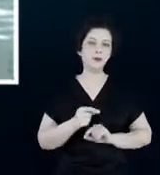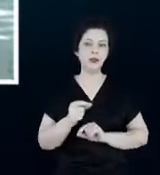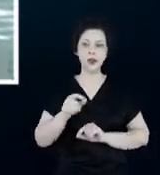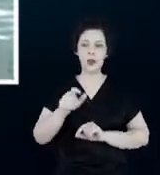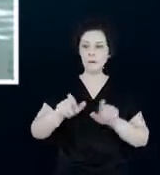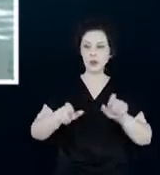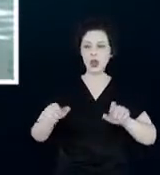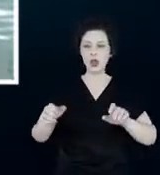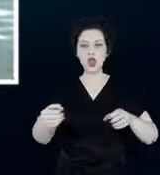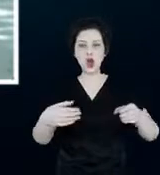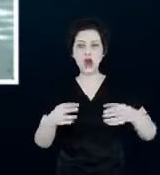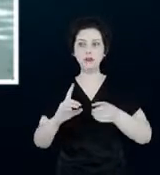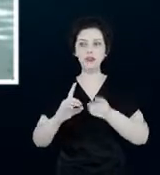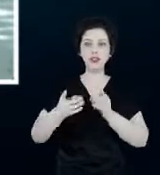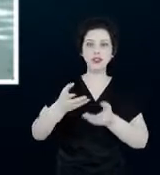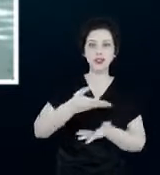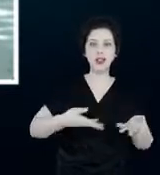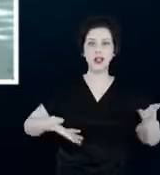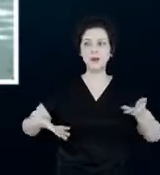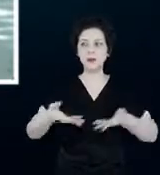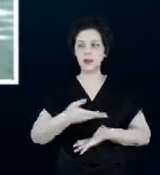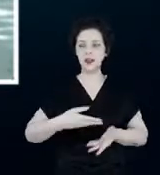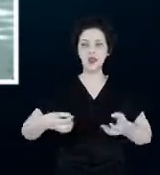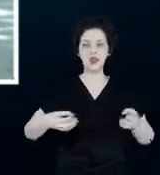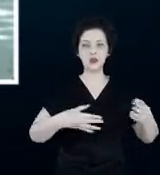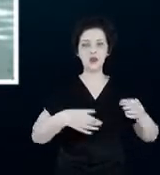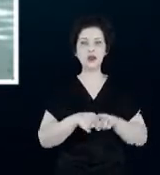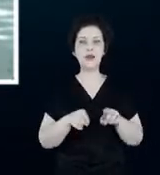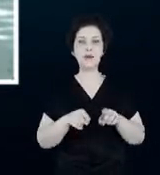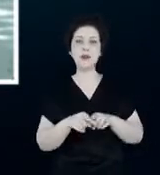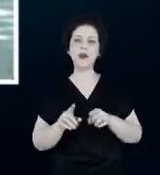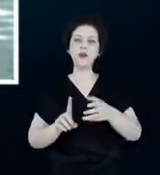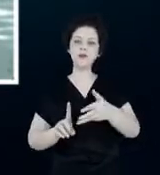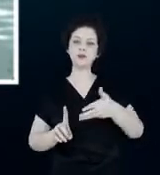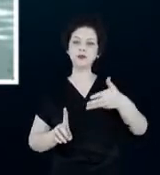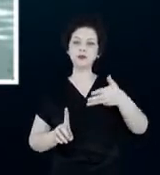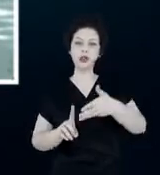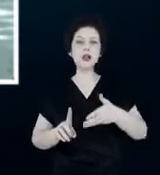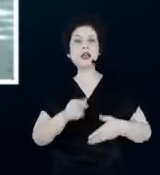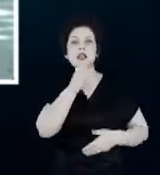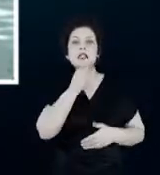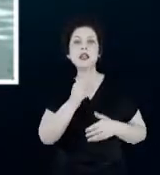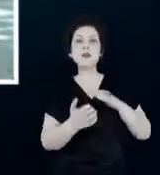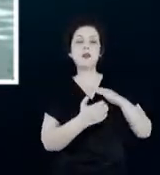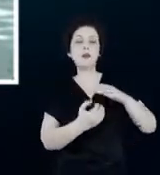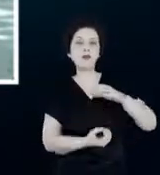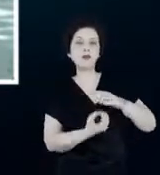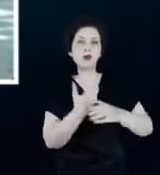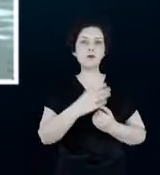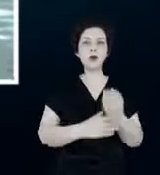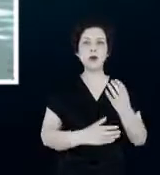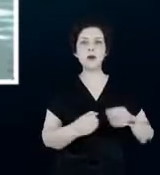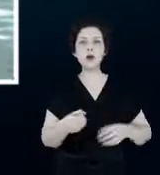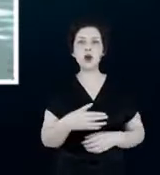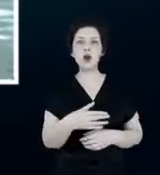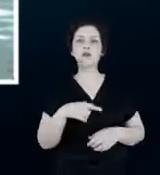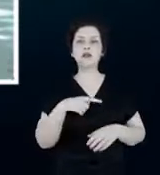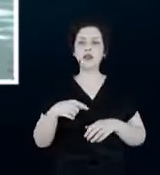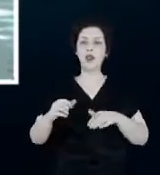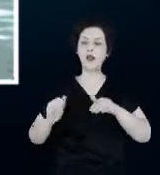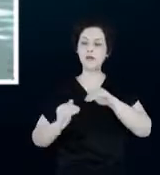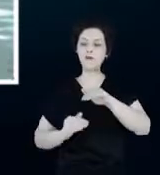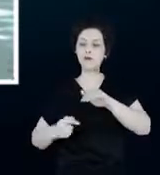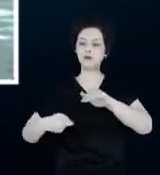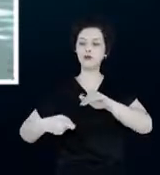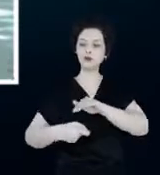com dinâmicas e com discursos específicos, ao caso de startup e fundos, eles têm ali dinâmicas